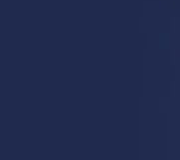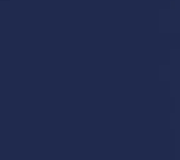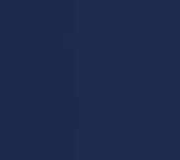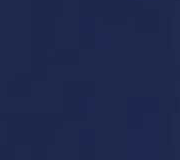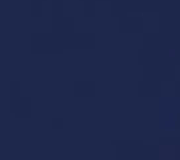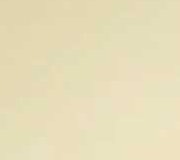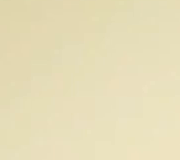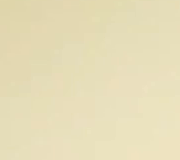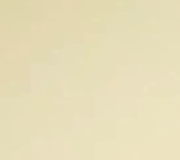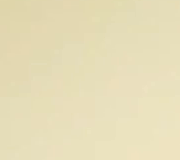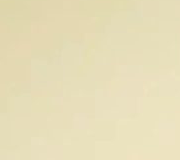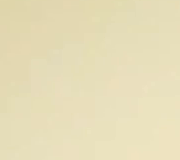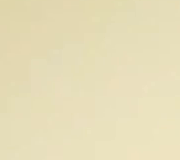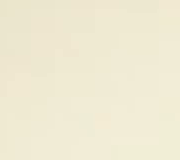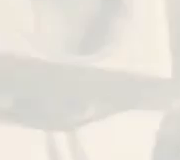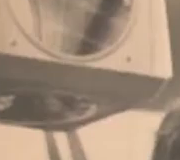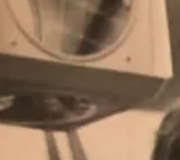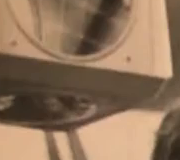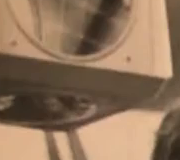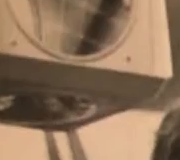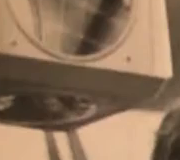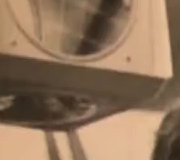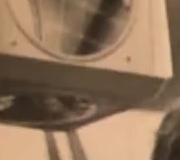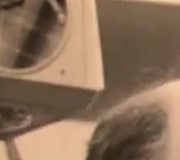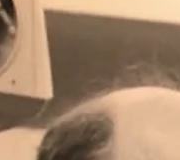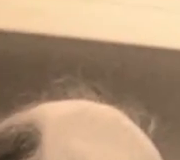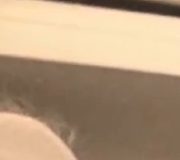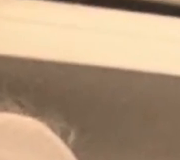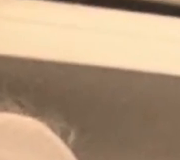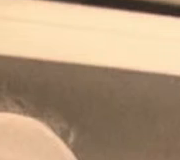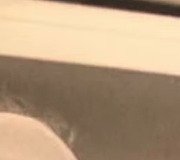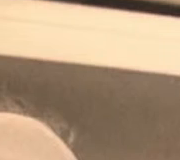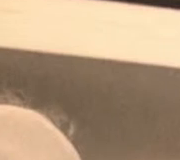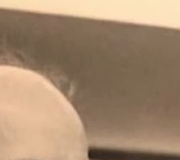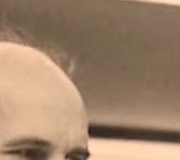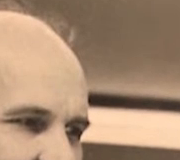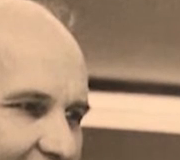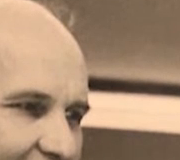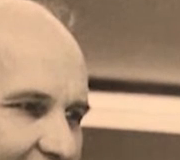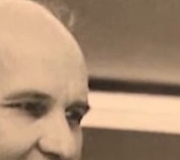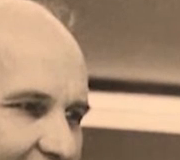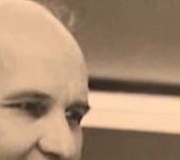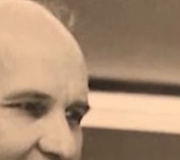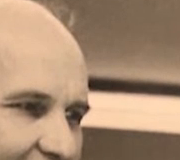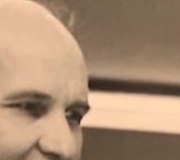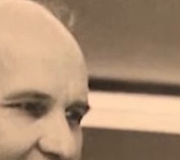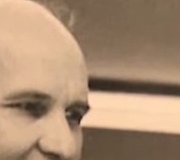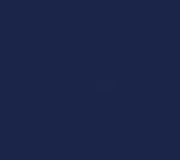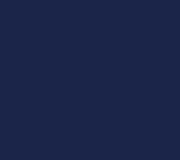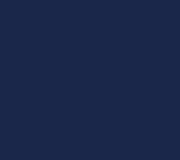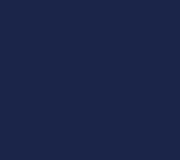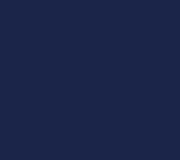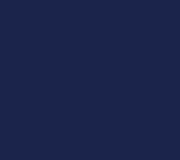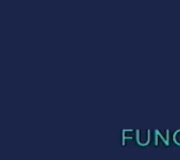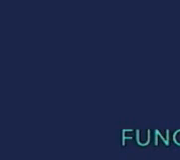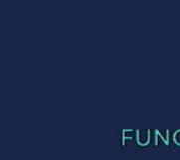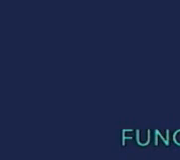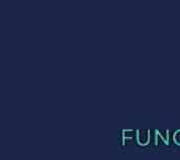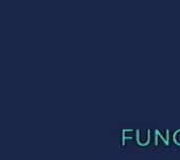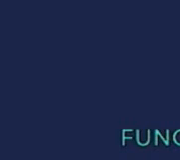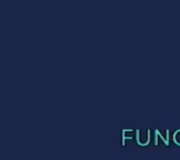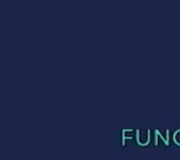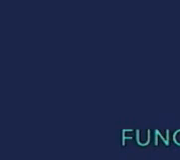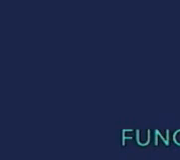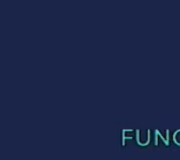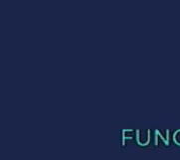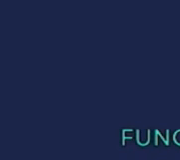FAPESC. Ao longo dos anos, evoluímos, nos adaptamos e nos aperfeiçoamos. Chegamos